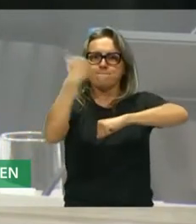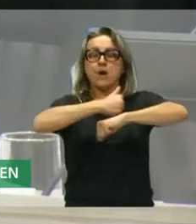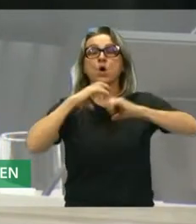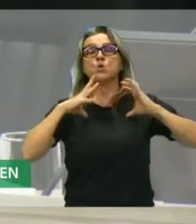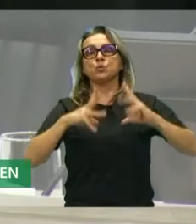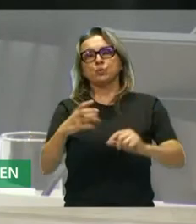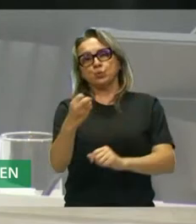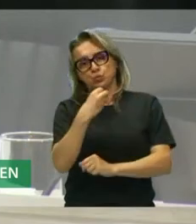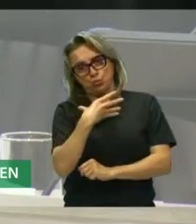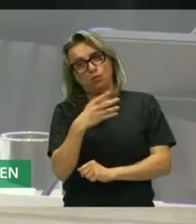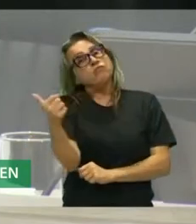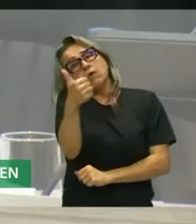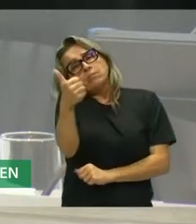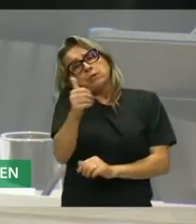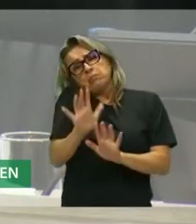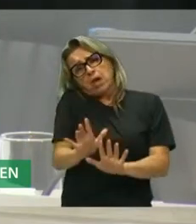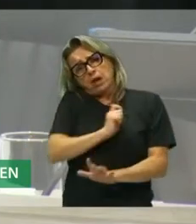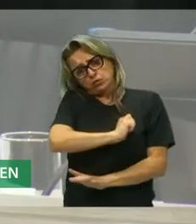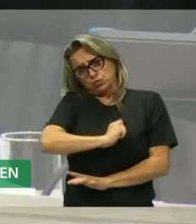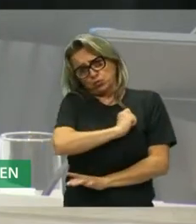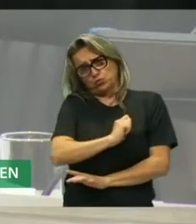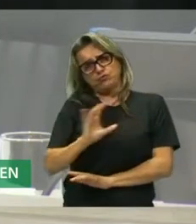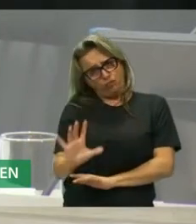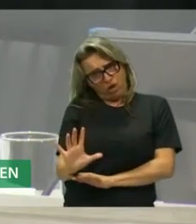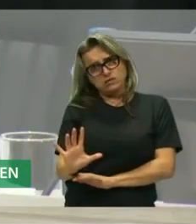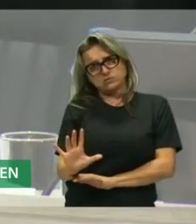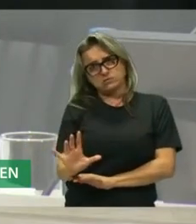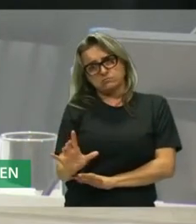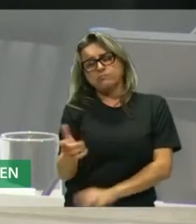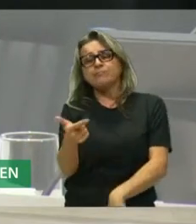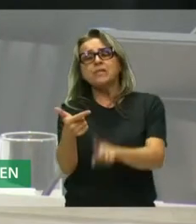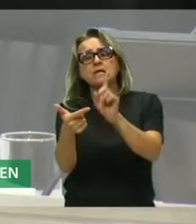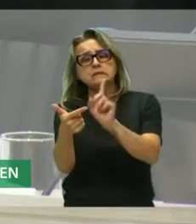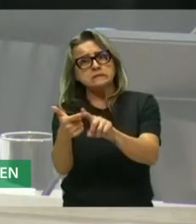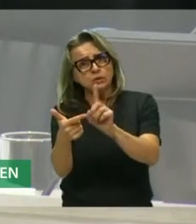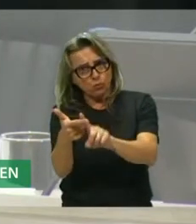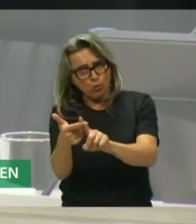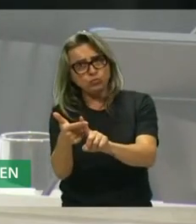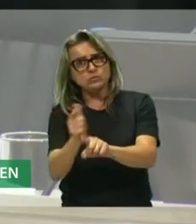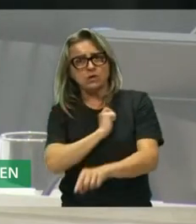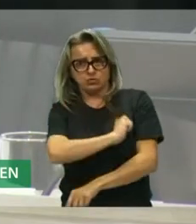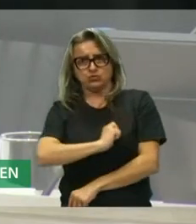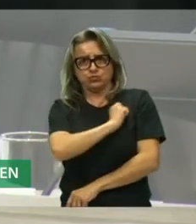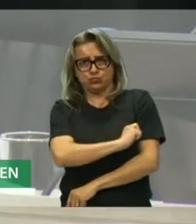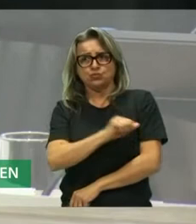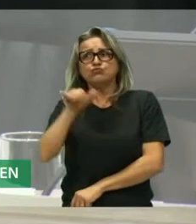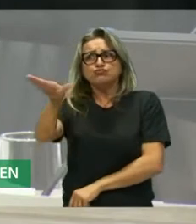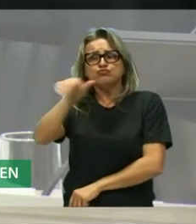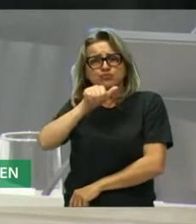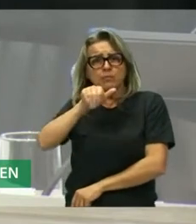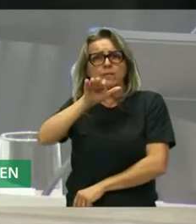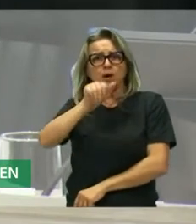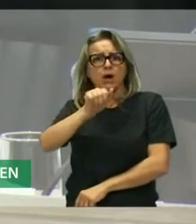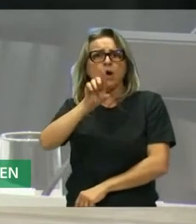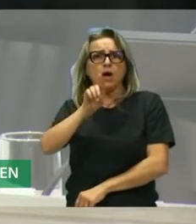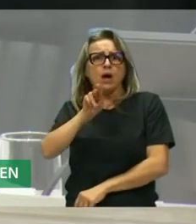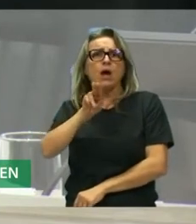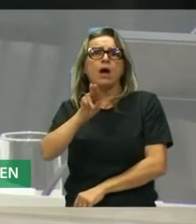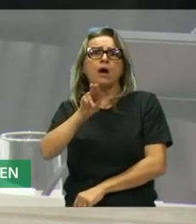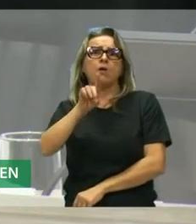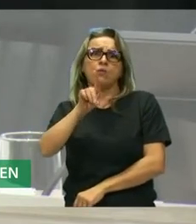foi a primeira medida. A segunda medida foi chamar esse auditor externo para auditar todas as nossas